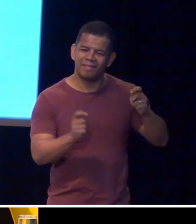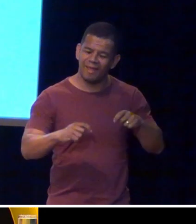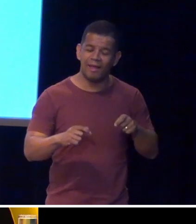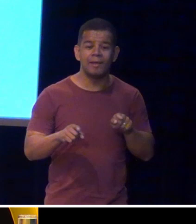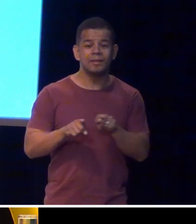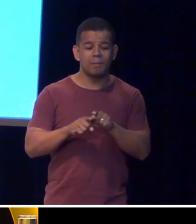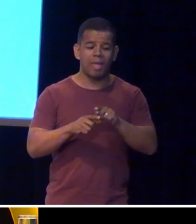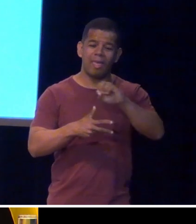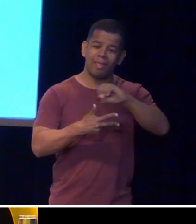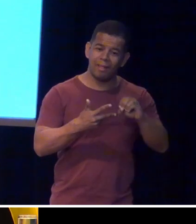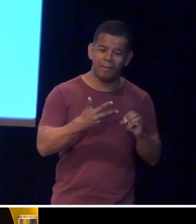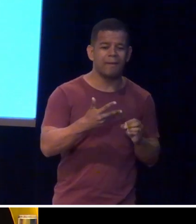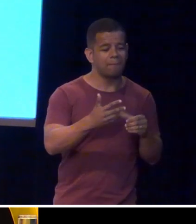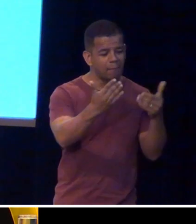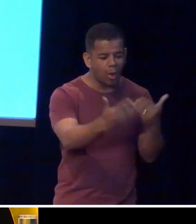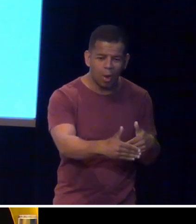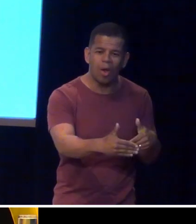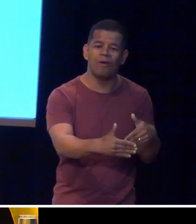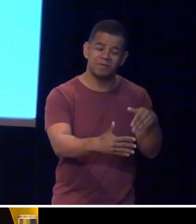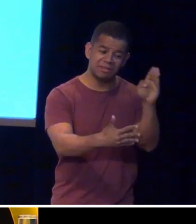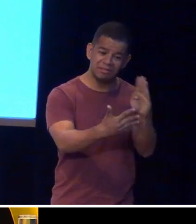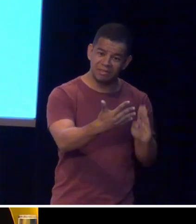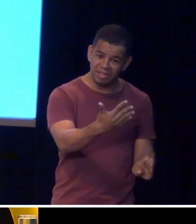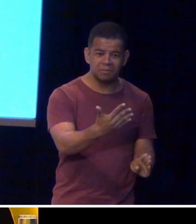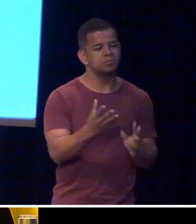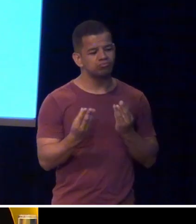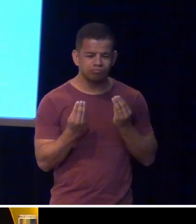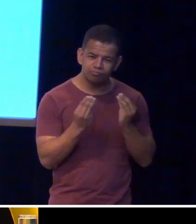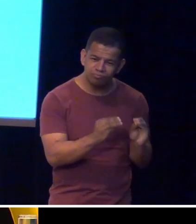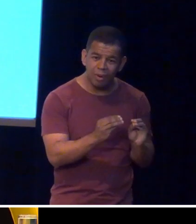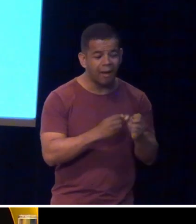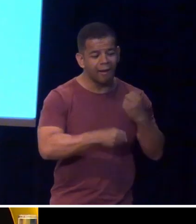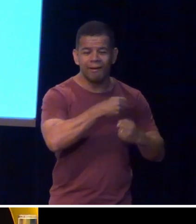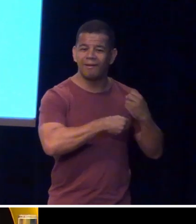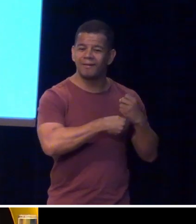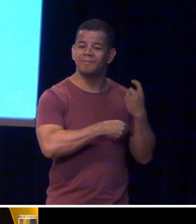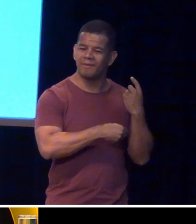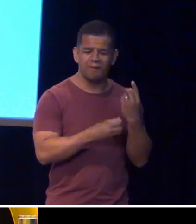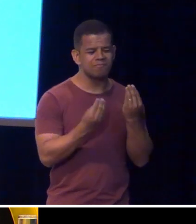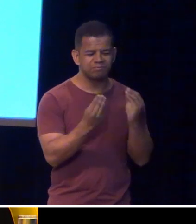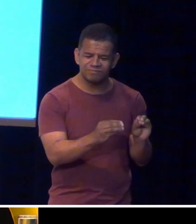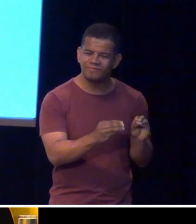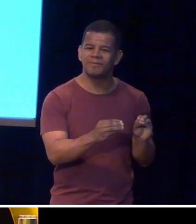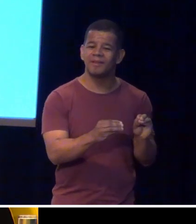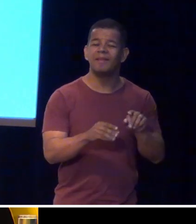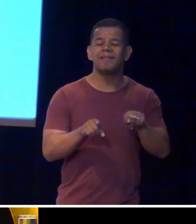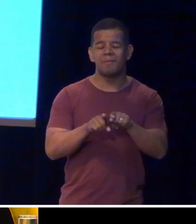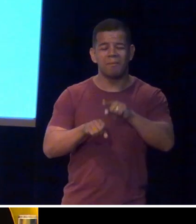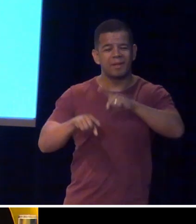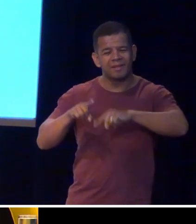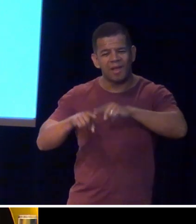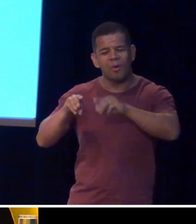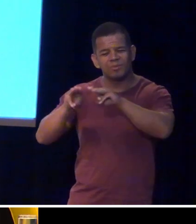provas do Enem. Então, as provas do Enem, todas em Libras do ano passado, materiais de museus de ciência, ou seja,